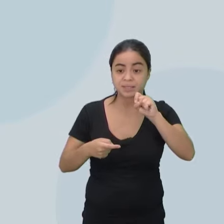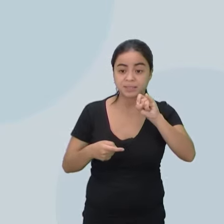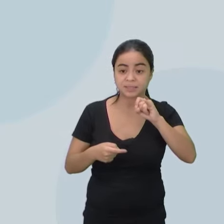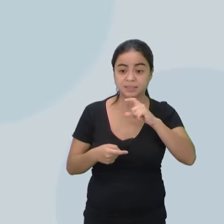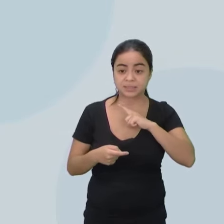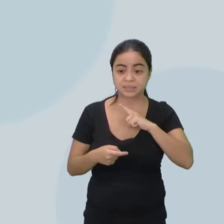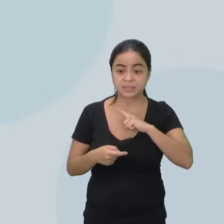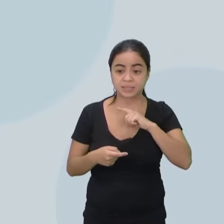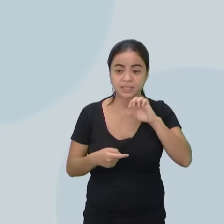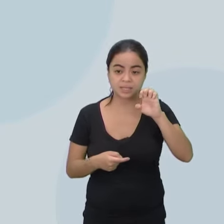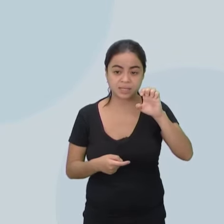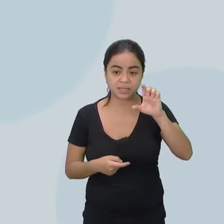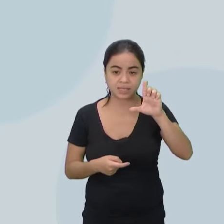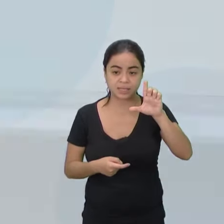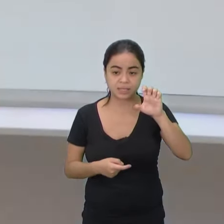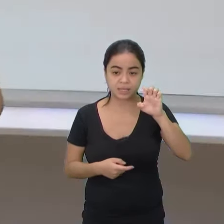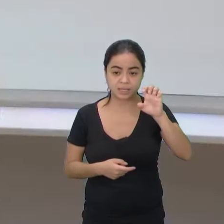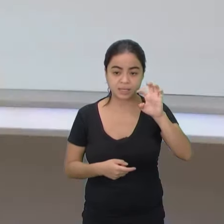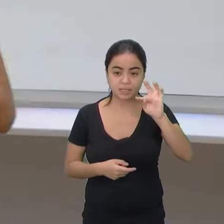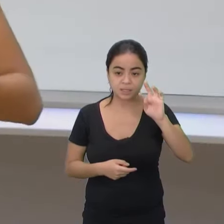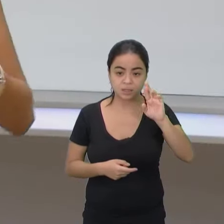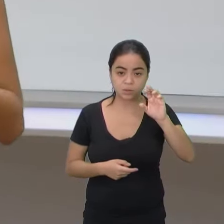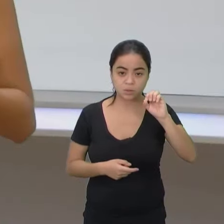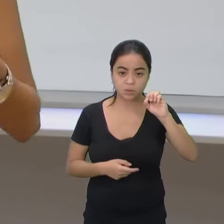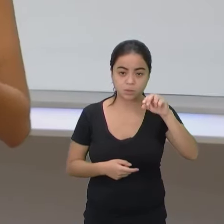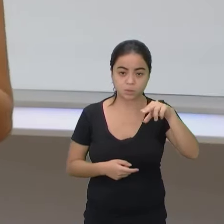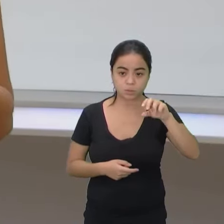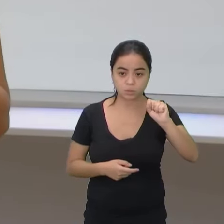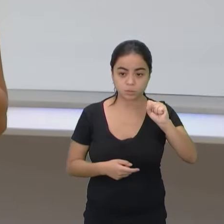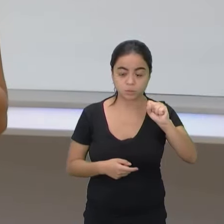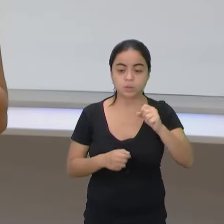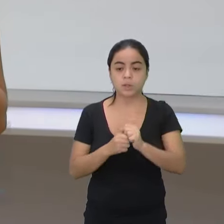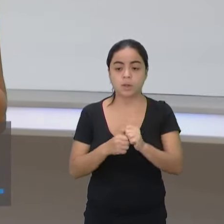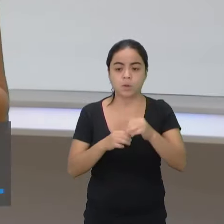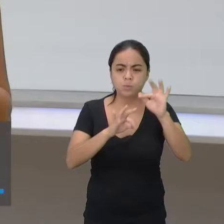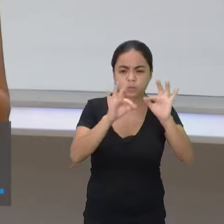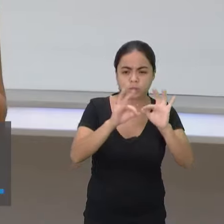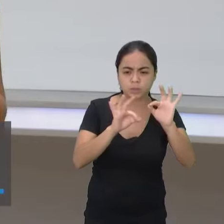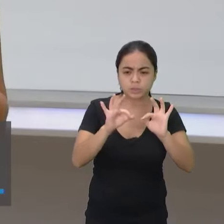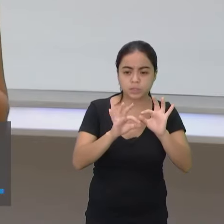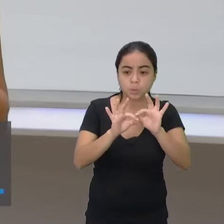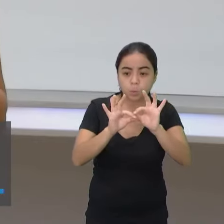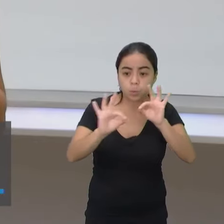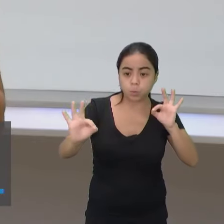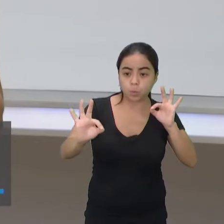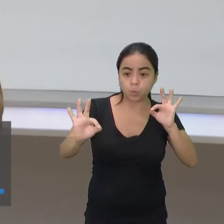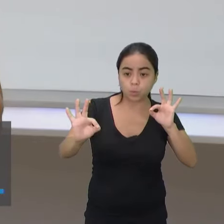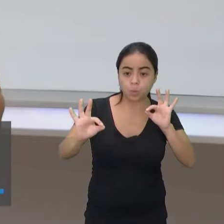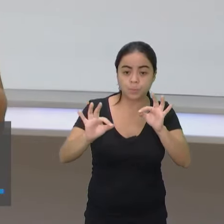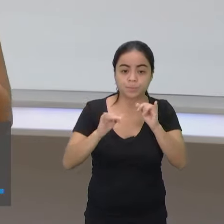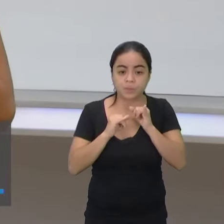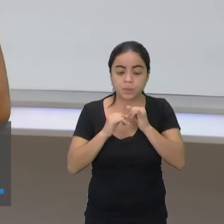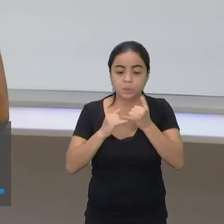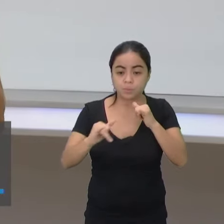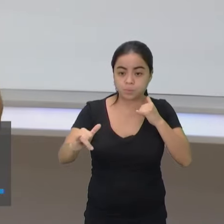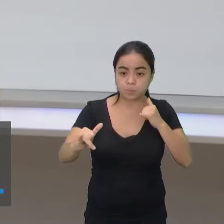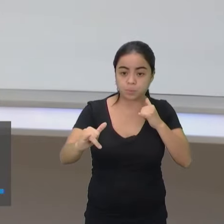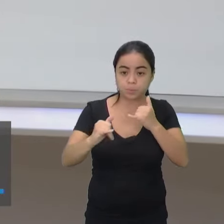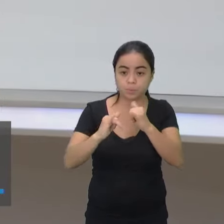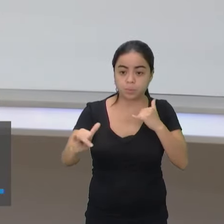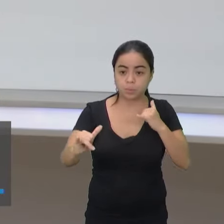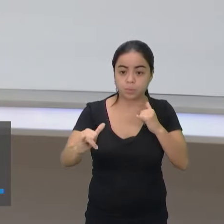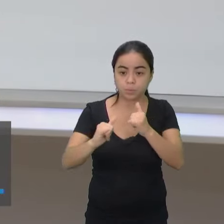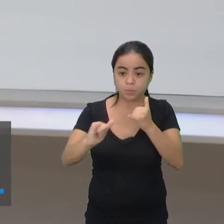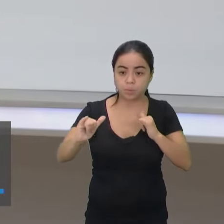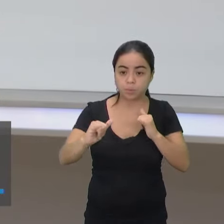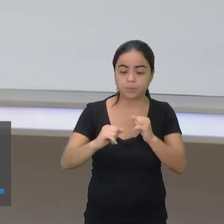de elétrons, os elétrons se organizam, fazem uma corrente. Então, é o campo magnético induzindo uma